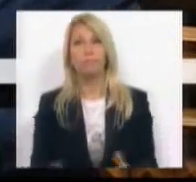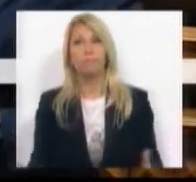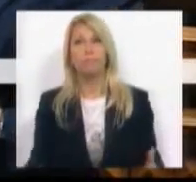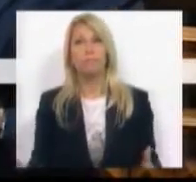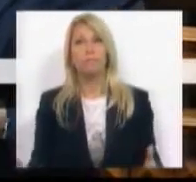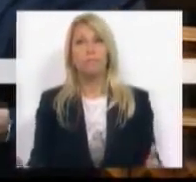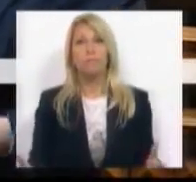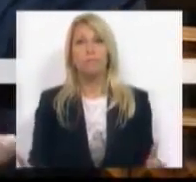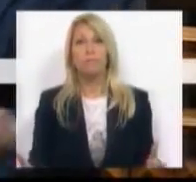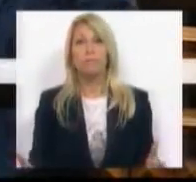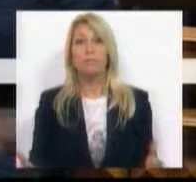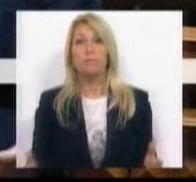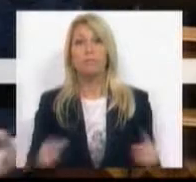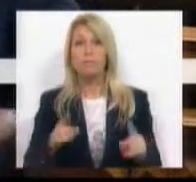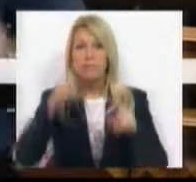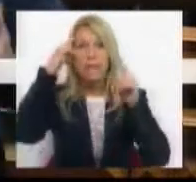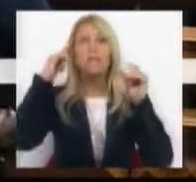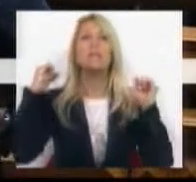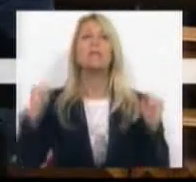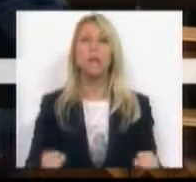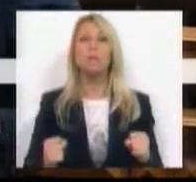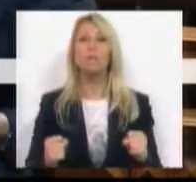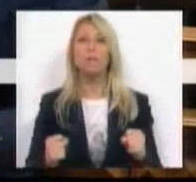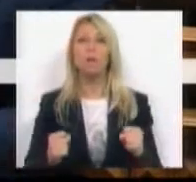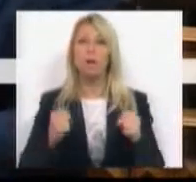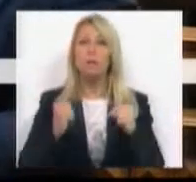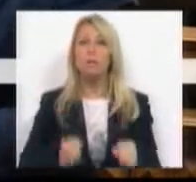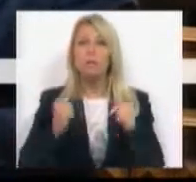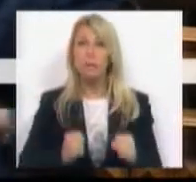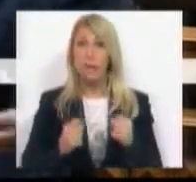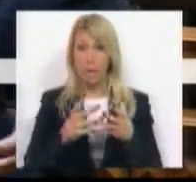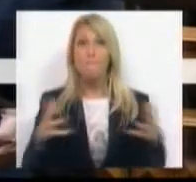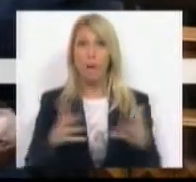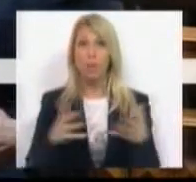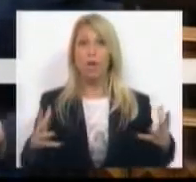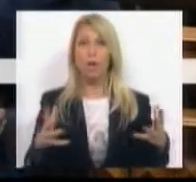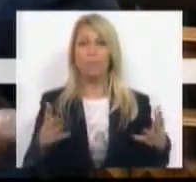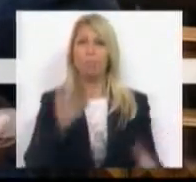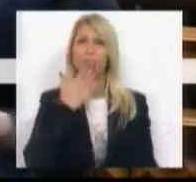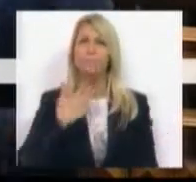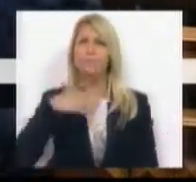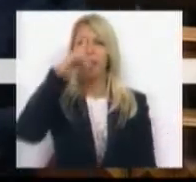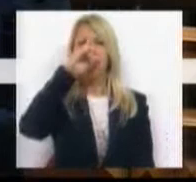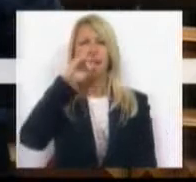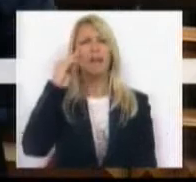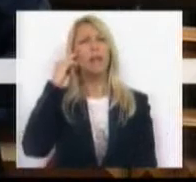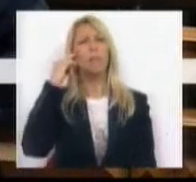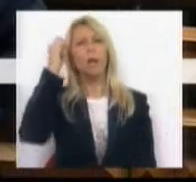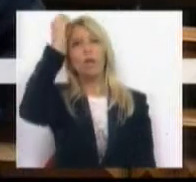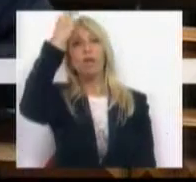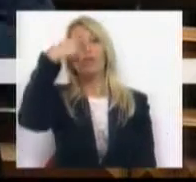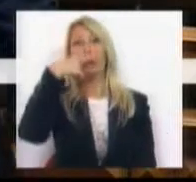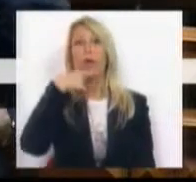Esta teimosia, esta persistência da maioria faz-me lembrar a história